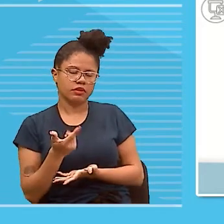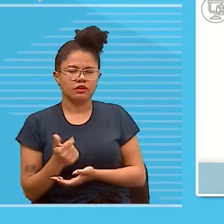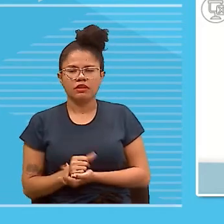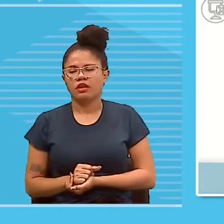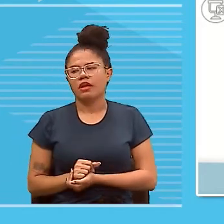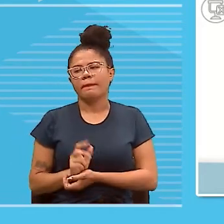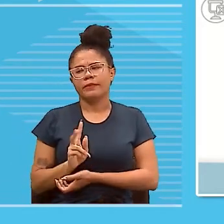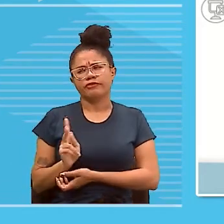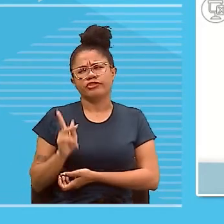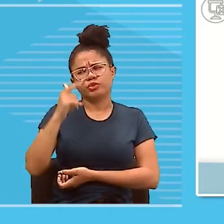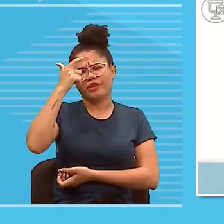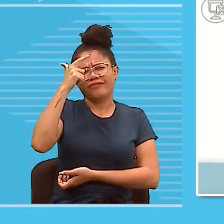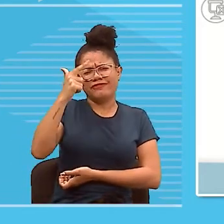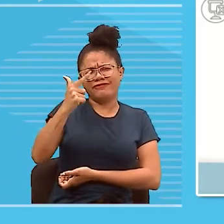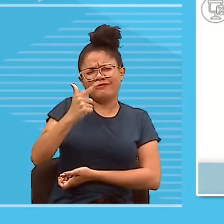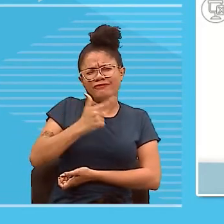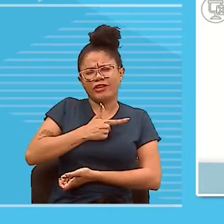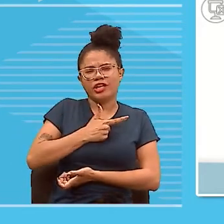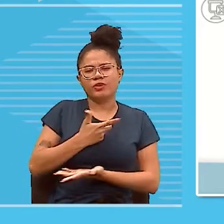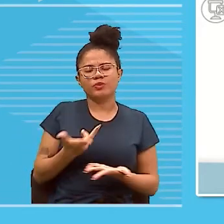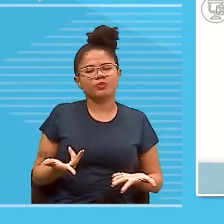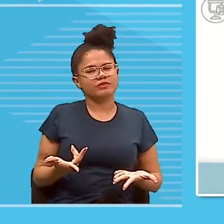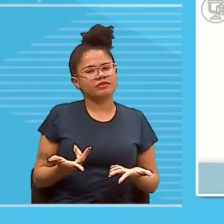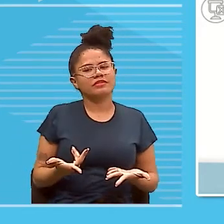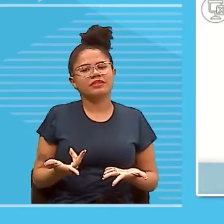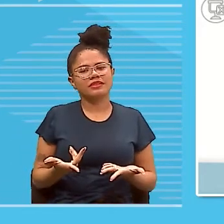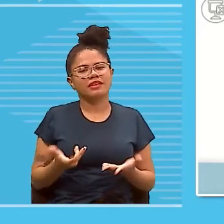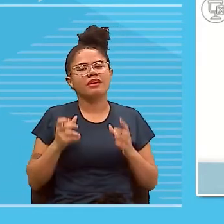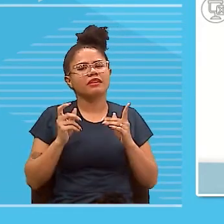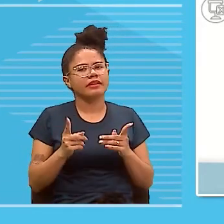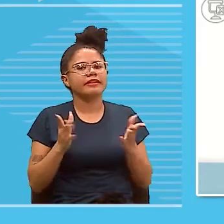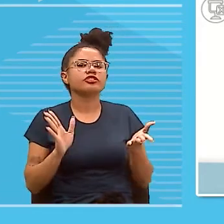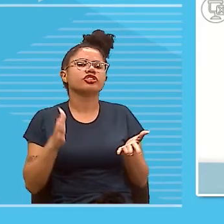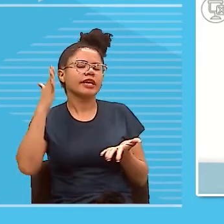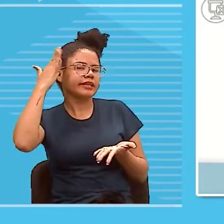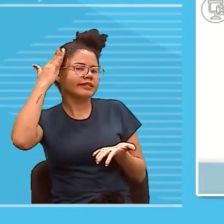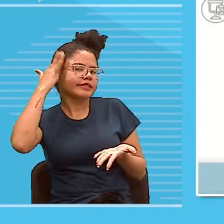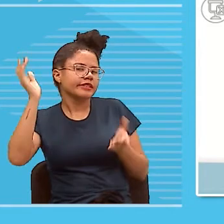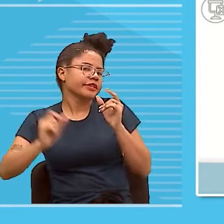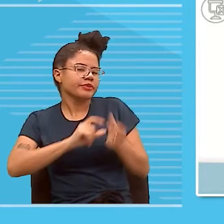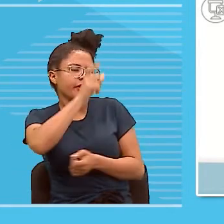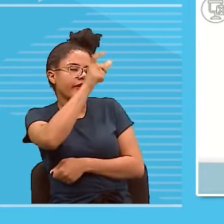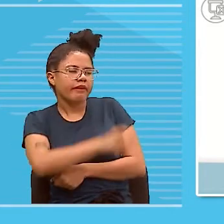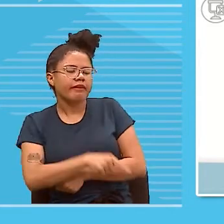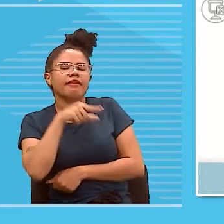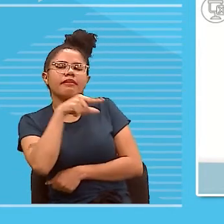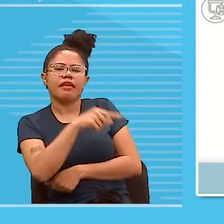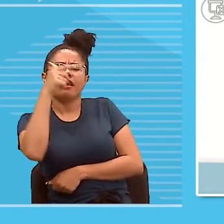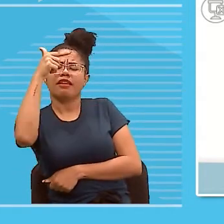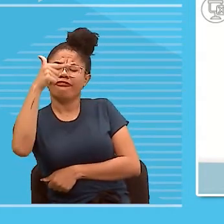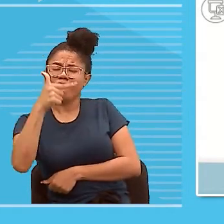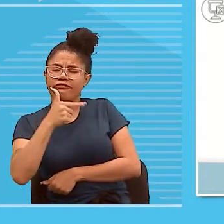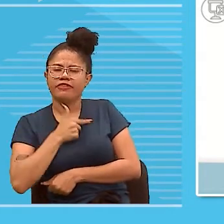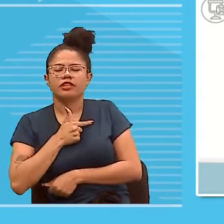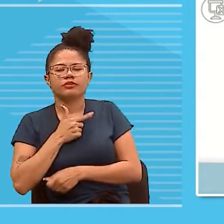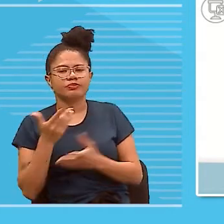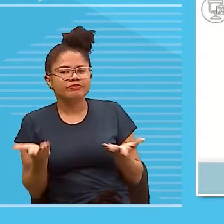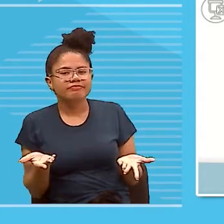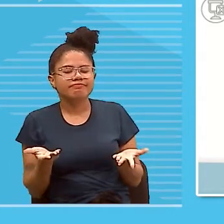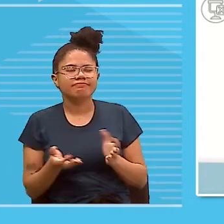que chega a doer Pois é então ficou subentendida essa ideia de intensidade